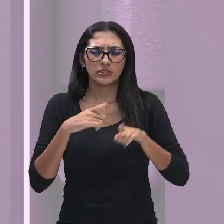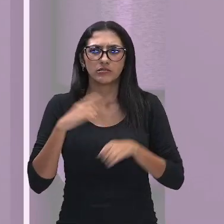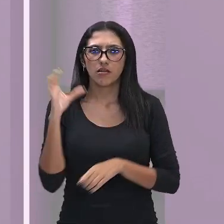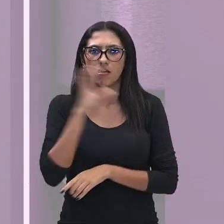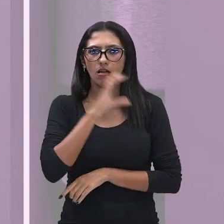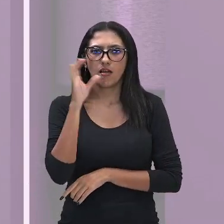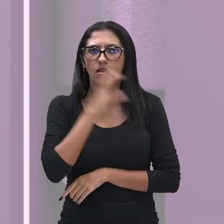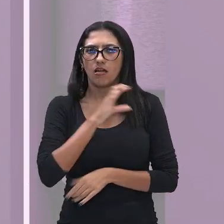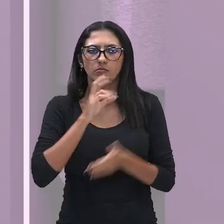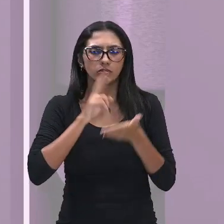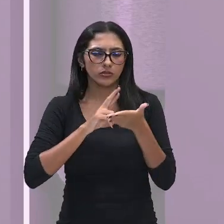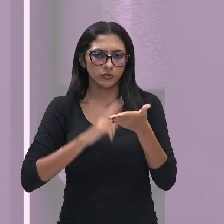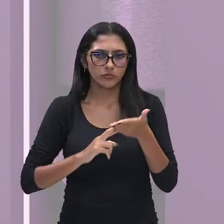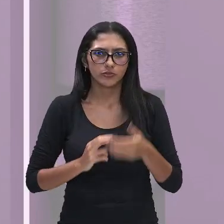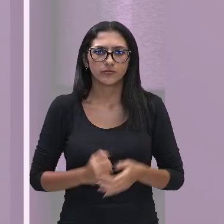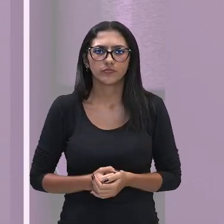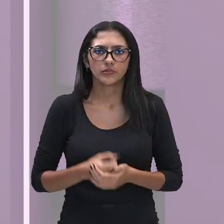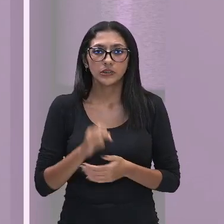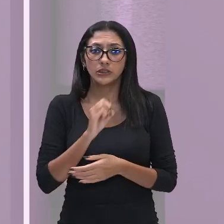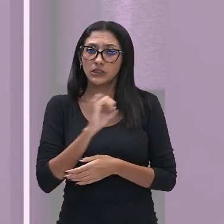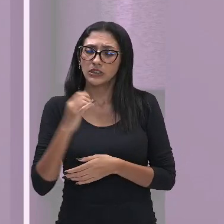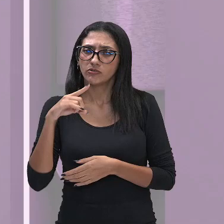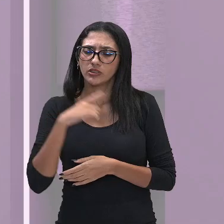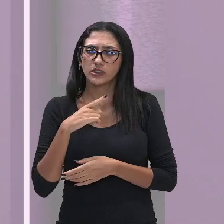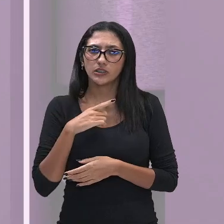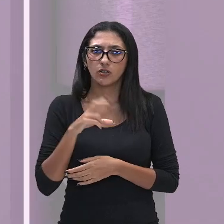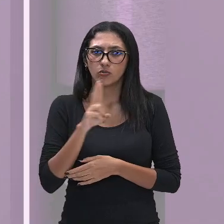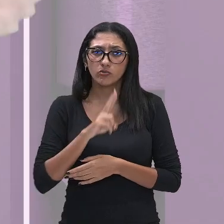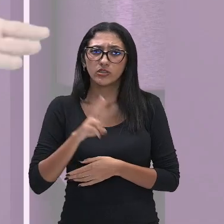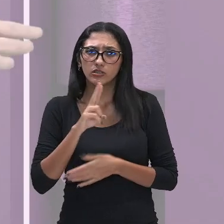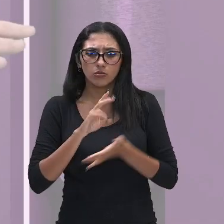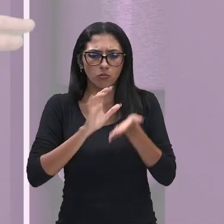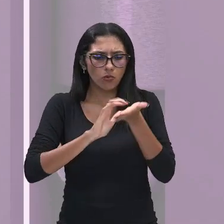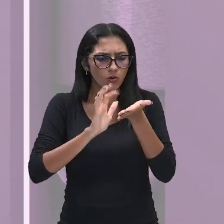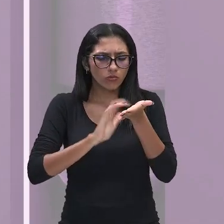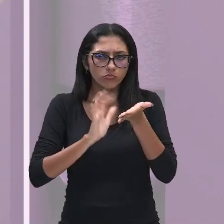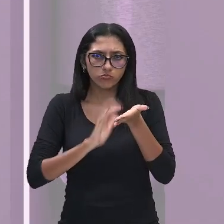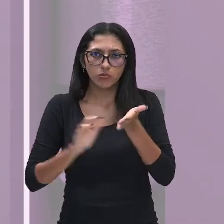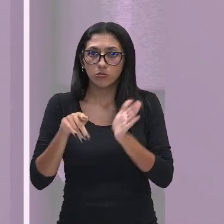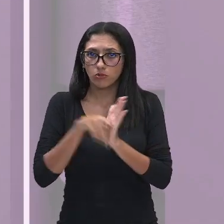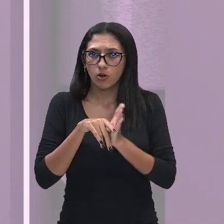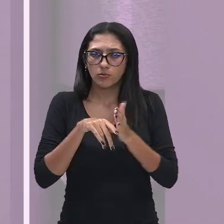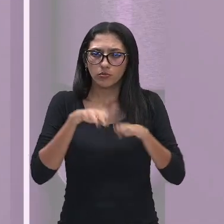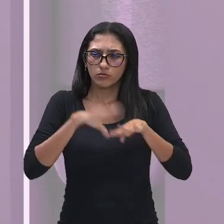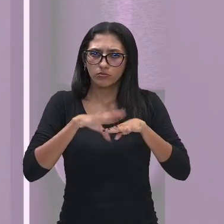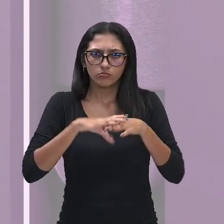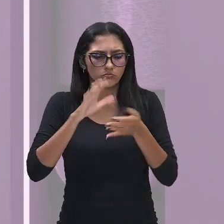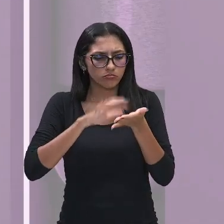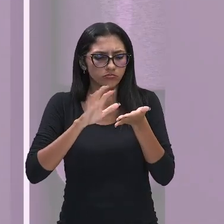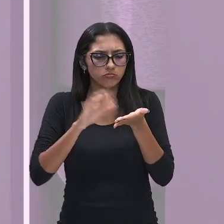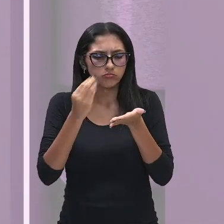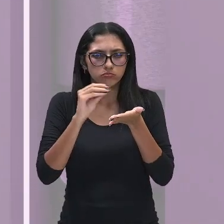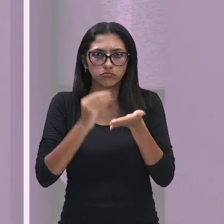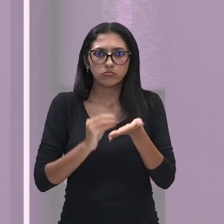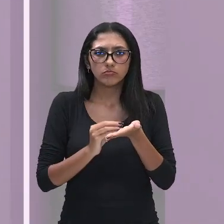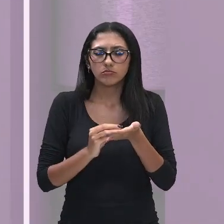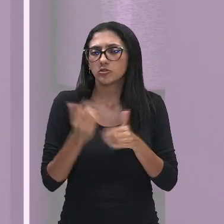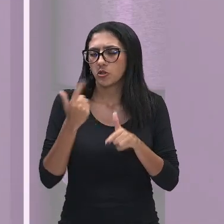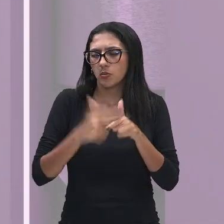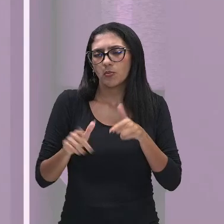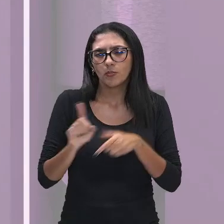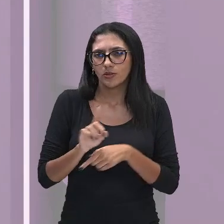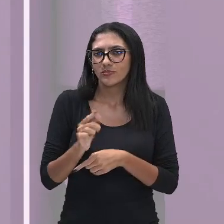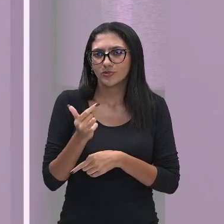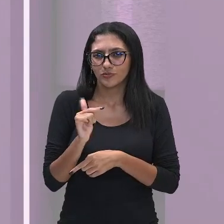resolver. E se por algum acaso você tiver uma calculadora que te ajude nesse caso aí, nesse exemplo, utilize, não tem problema nenhum,